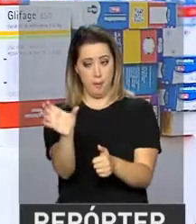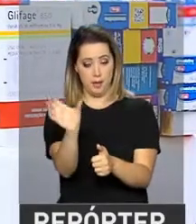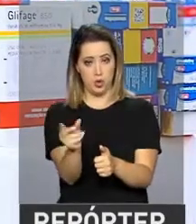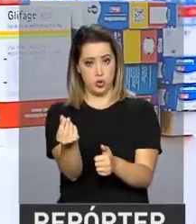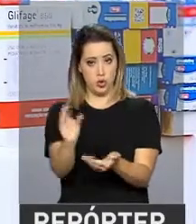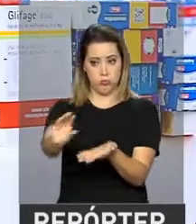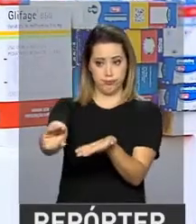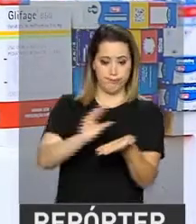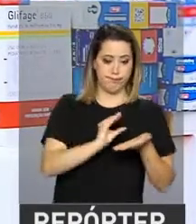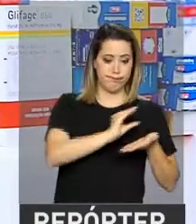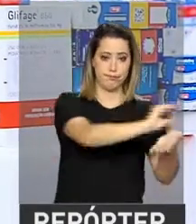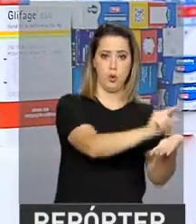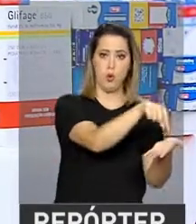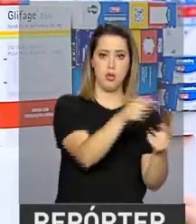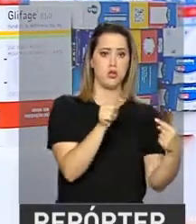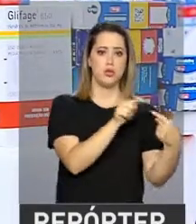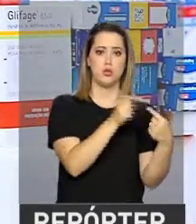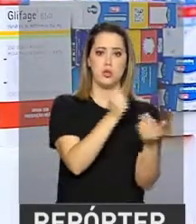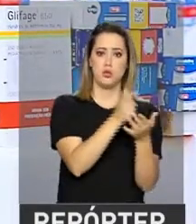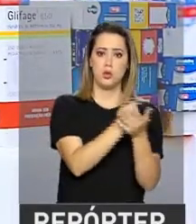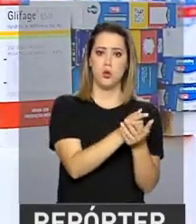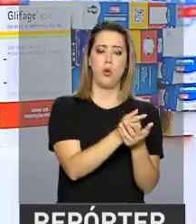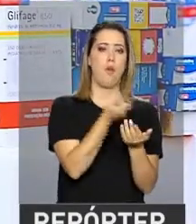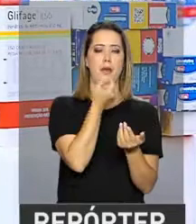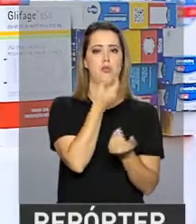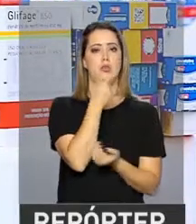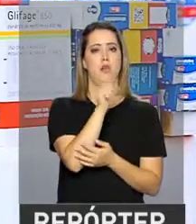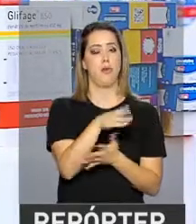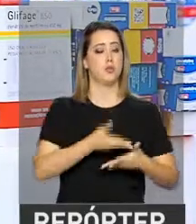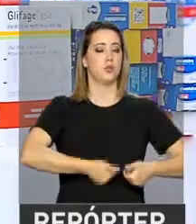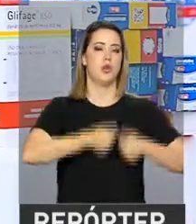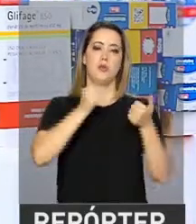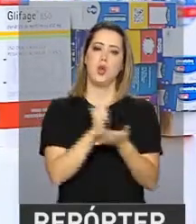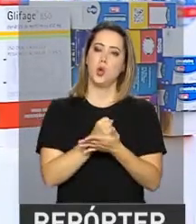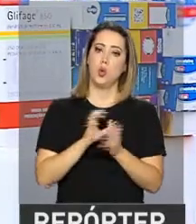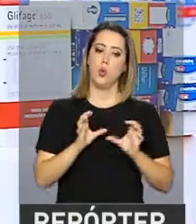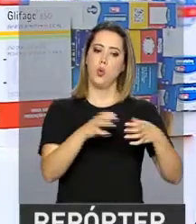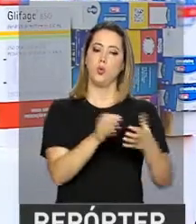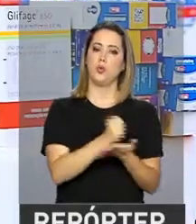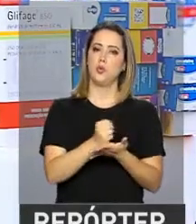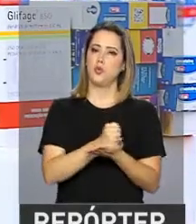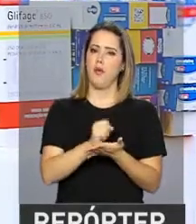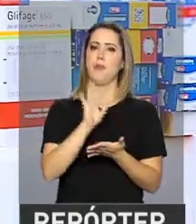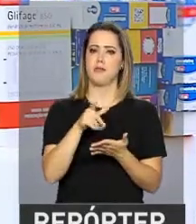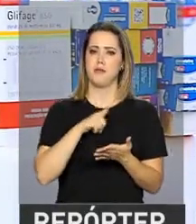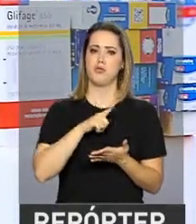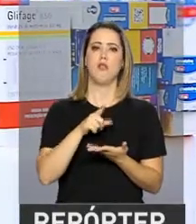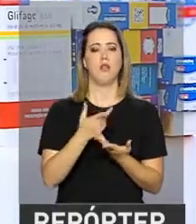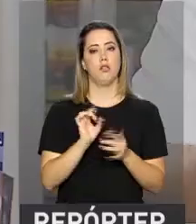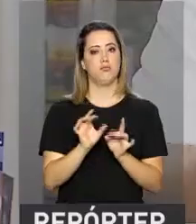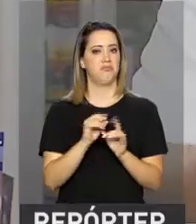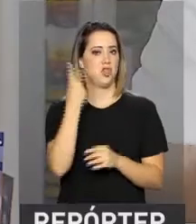esse recurso diretamente na compra de medicamentos fortalecendo a rede de drogarias credenciadas ao programa